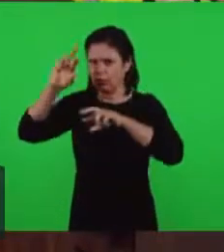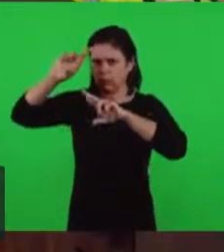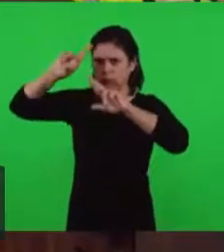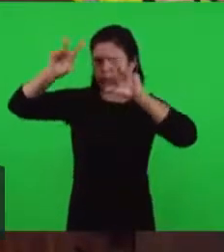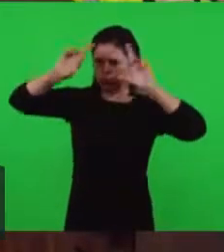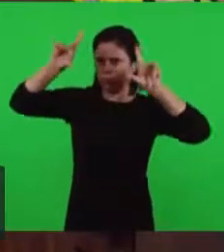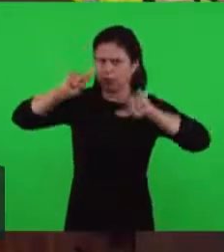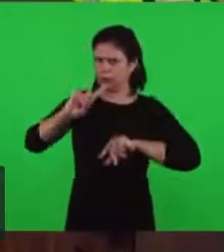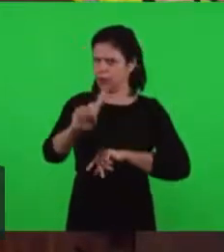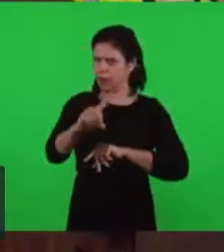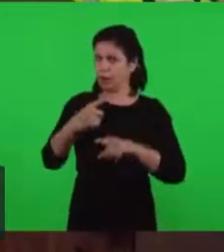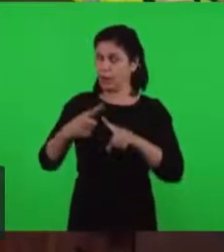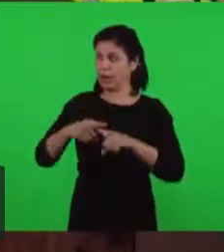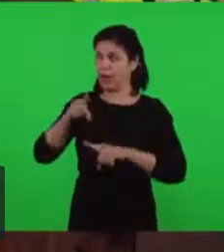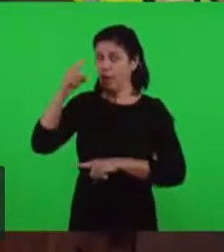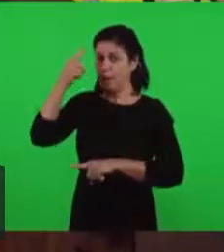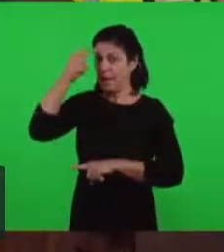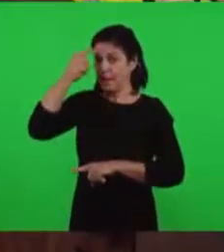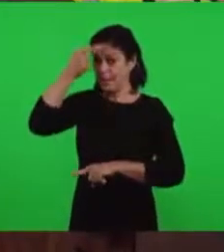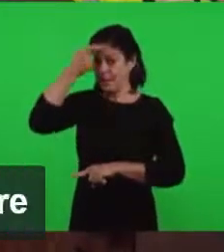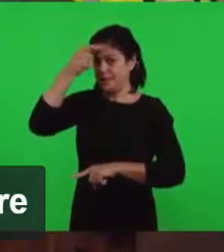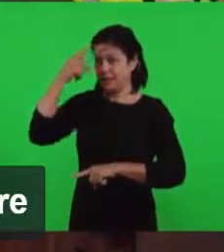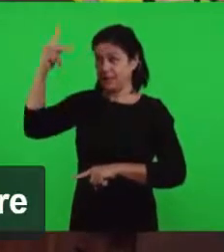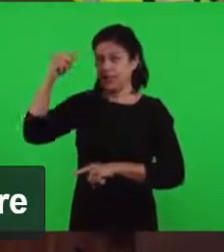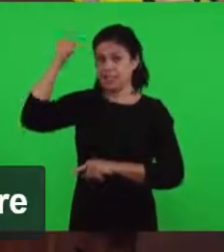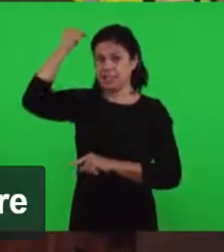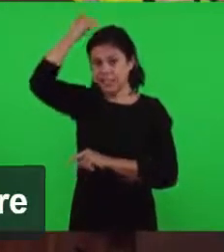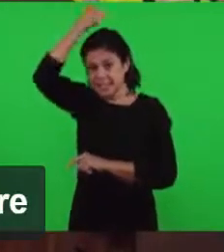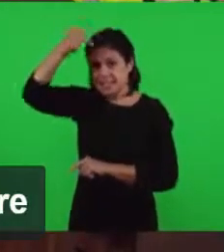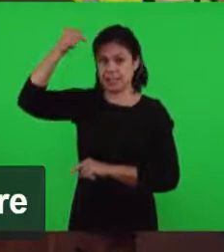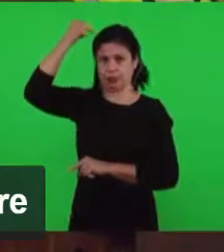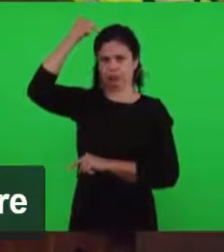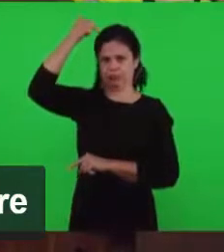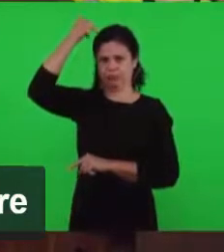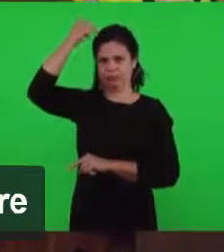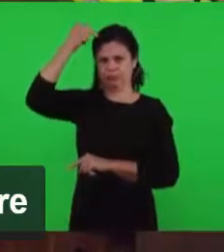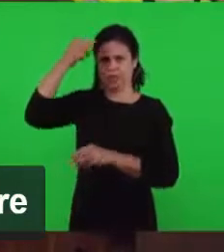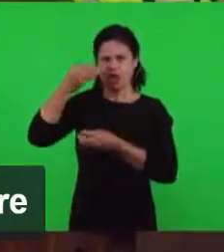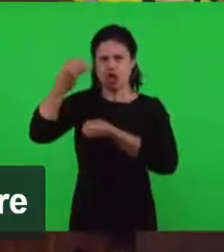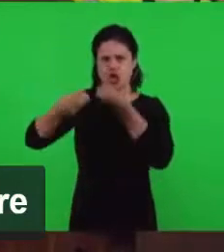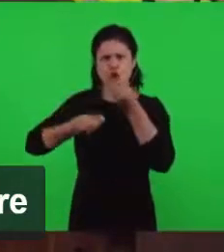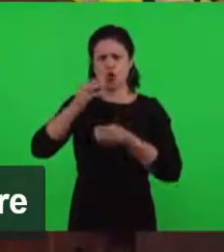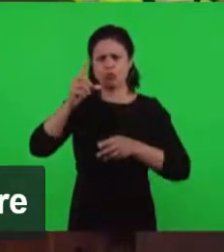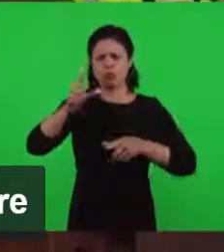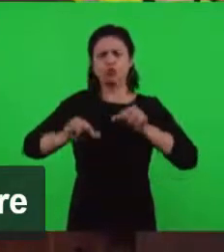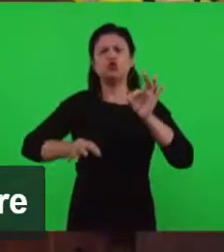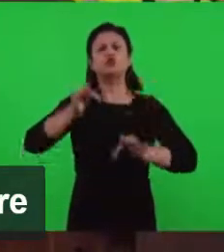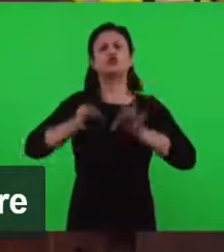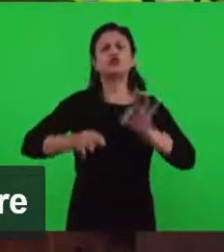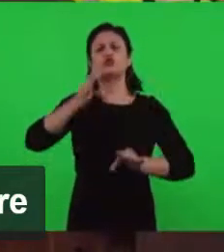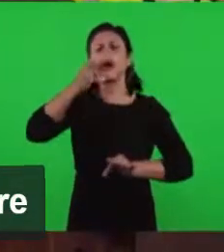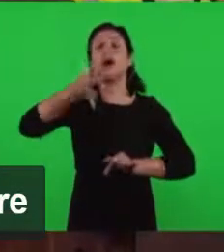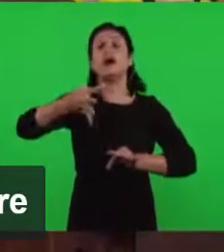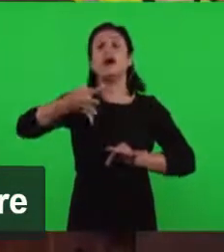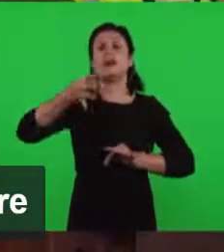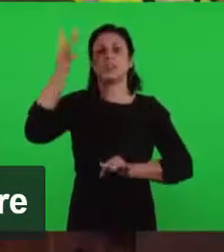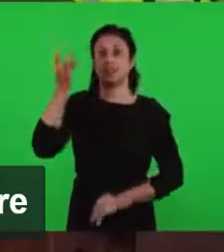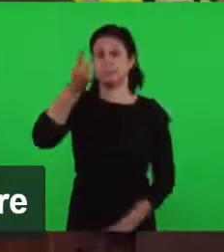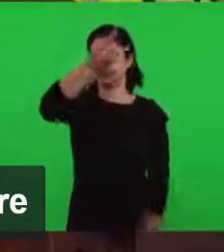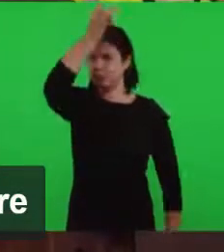julgamento é feito pelo espírito santo é ação dele o